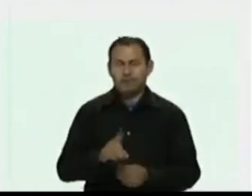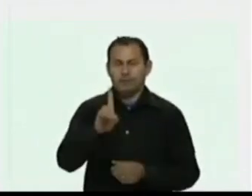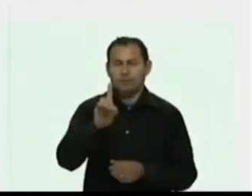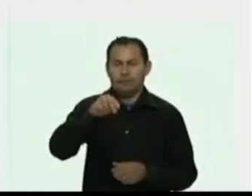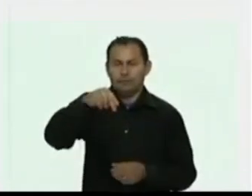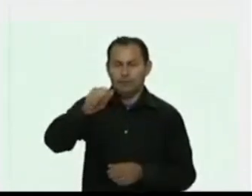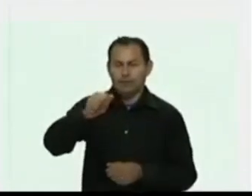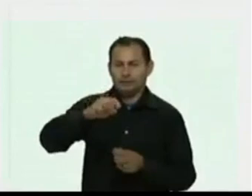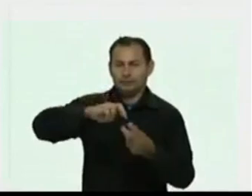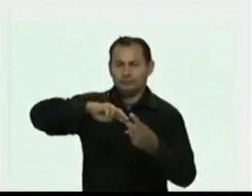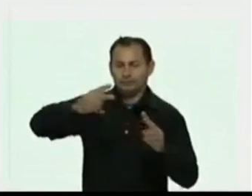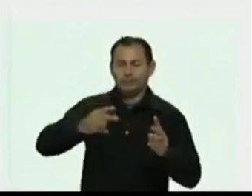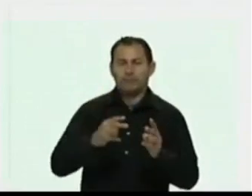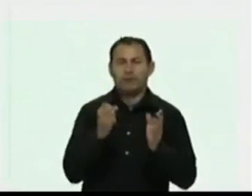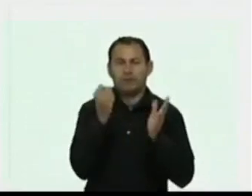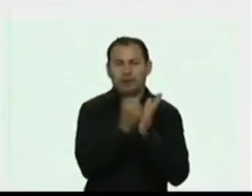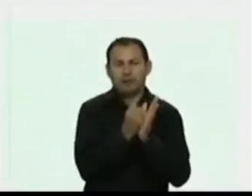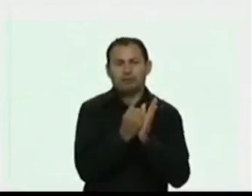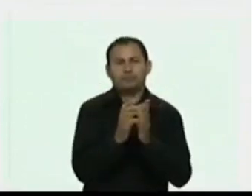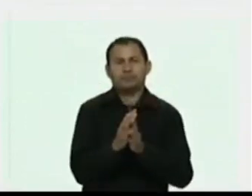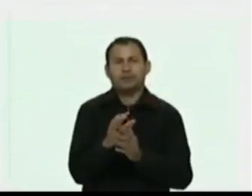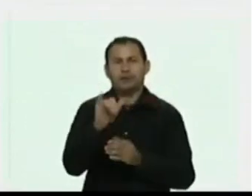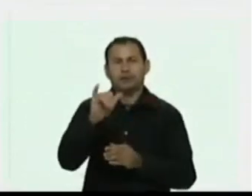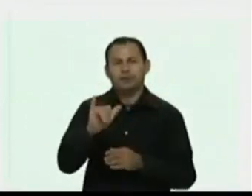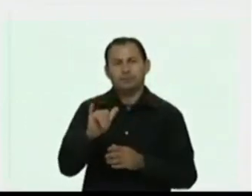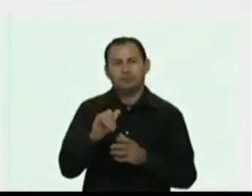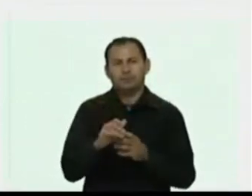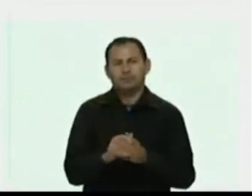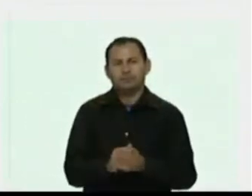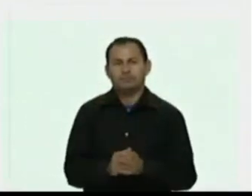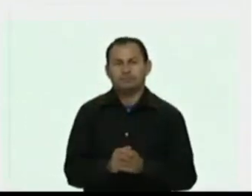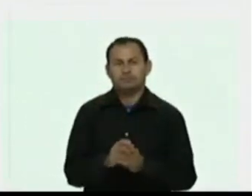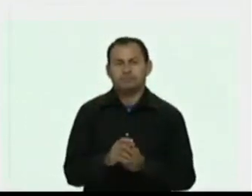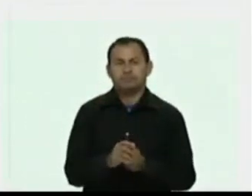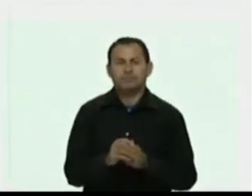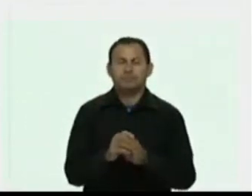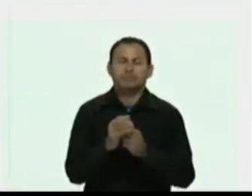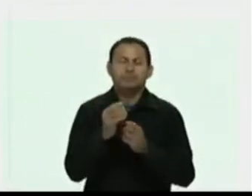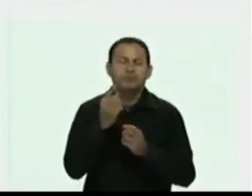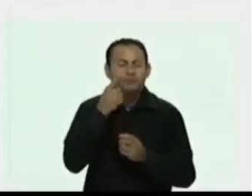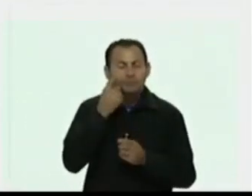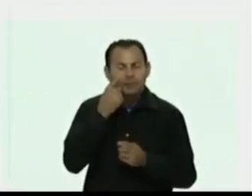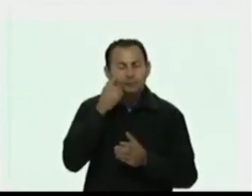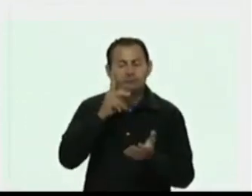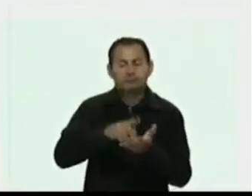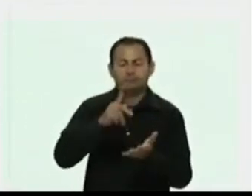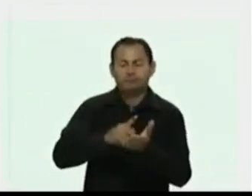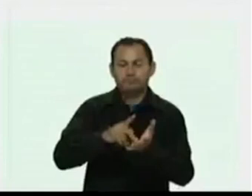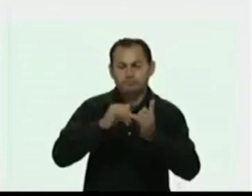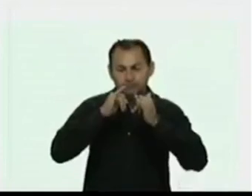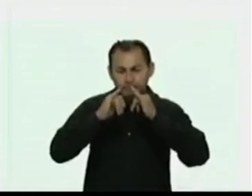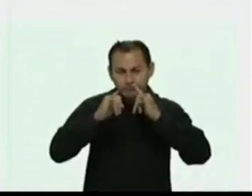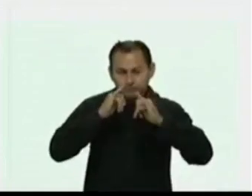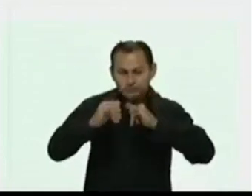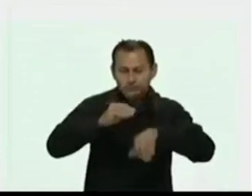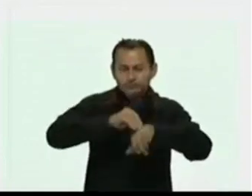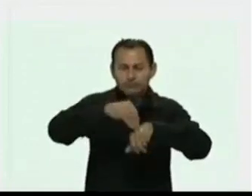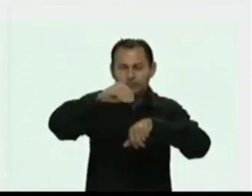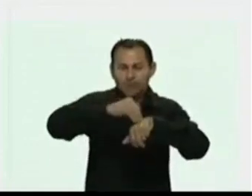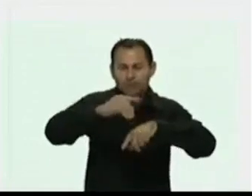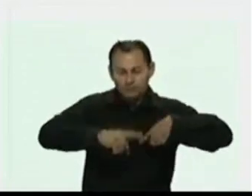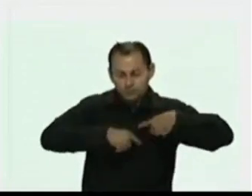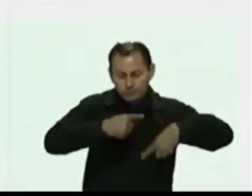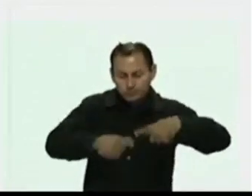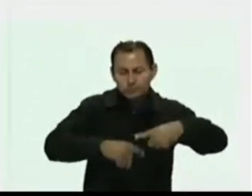DNA, né, marcado. Então fica aí, foi esse experimento que demonstrou que realmente essa informação que vai ser passada para